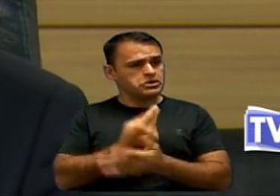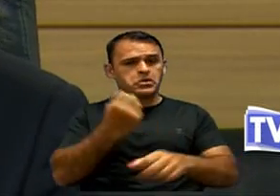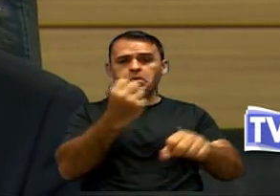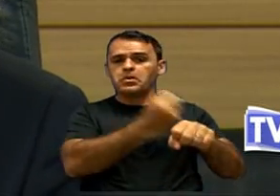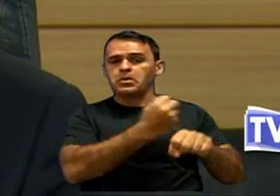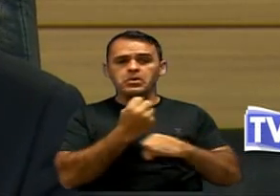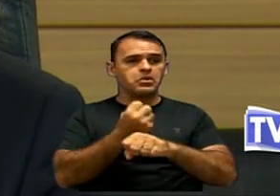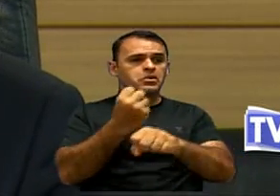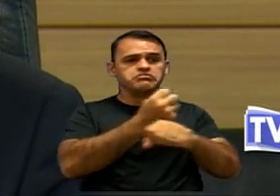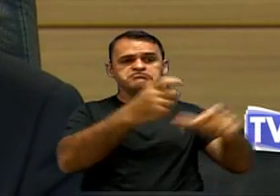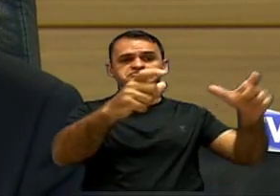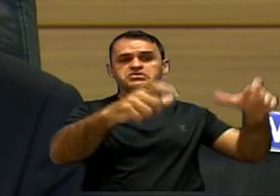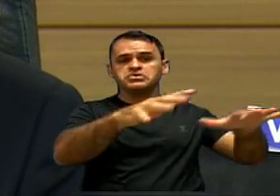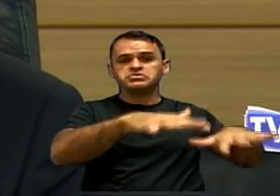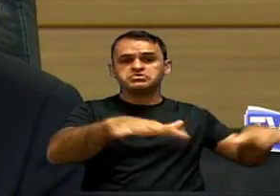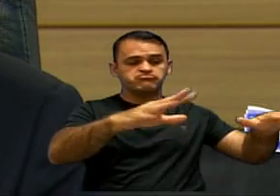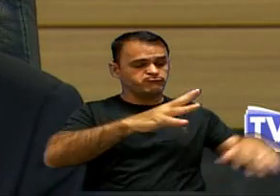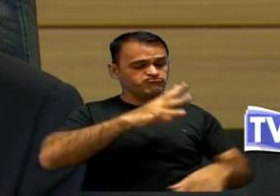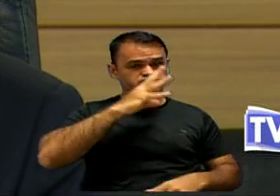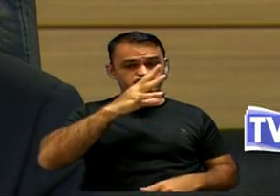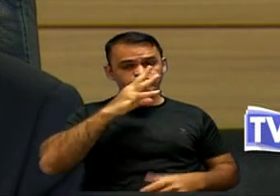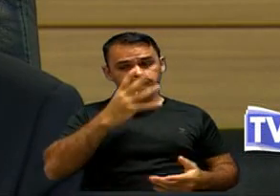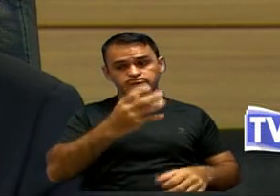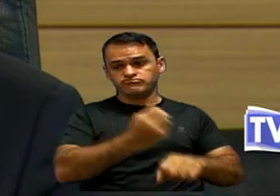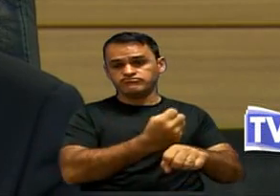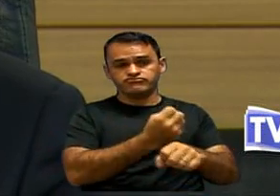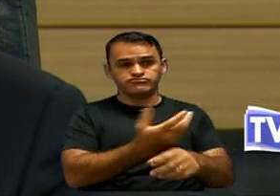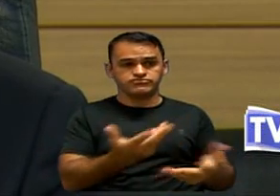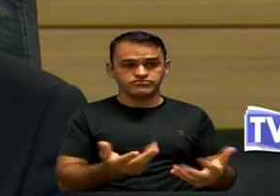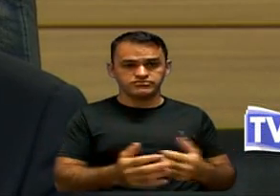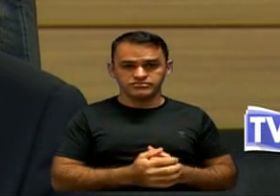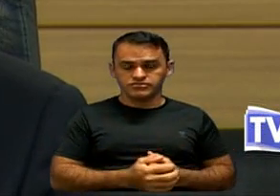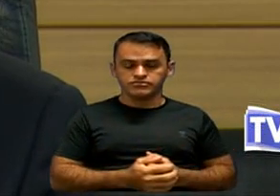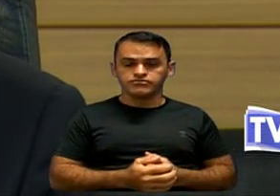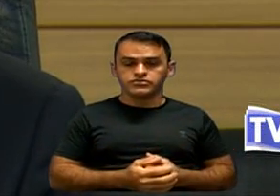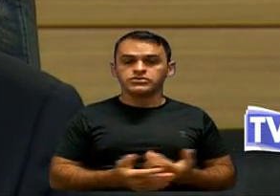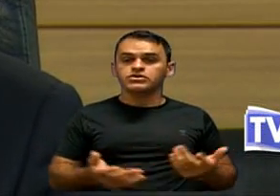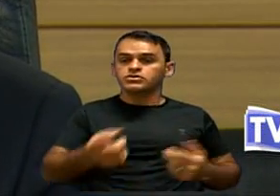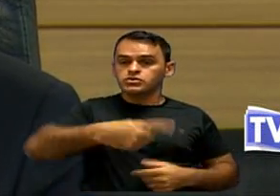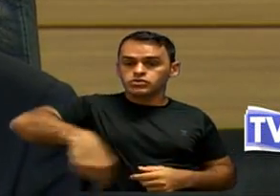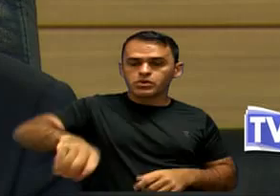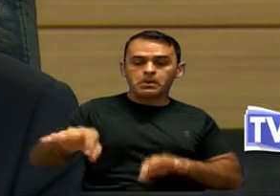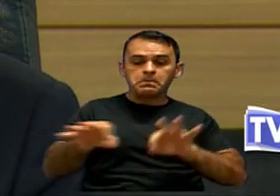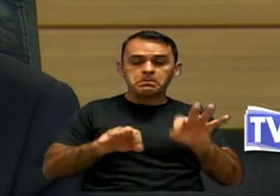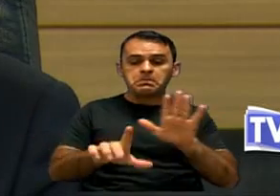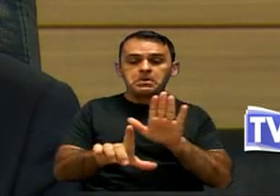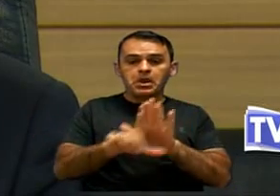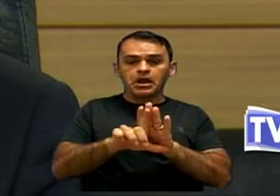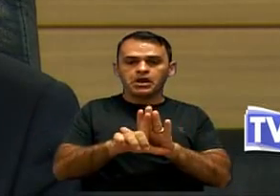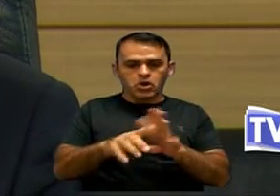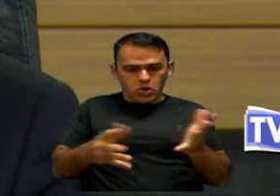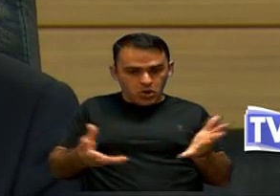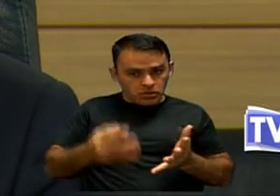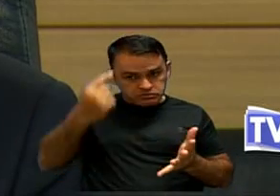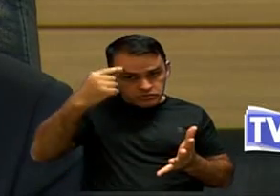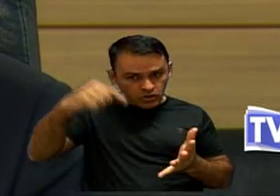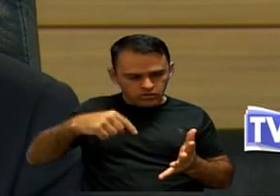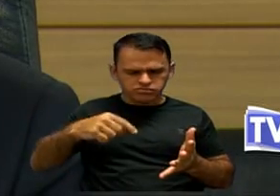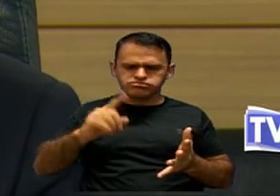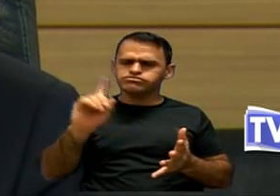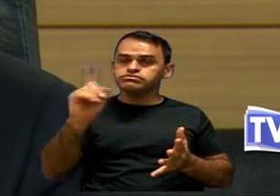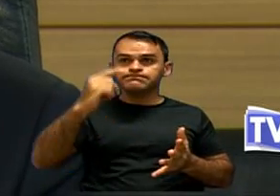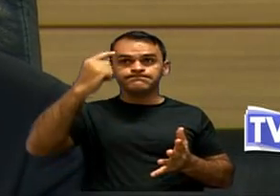temos que legislar não somente para hoje, não somente para as próximas eleições, mas para as próximas